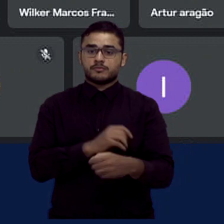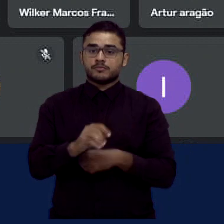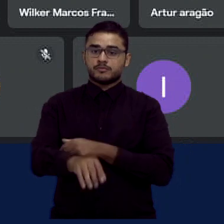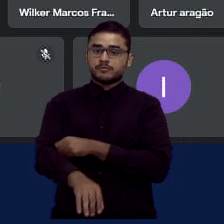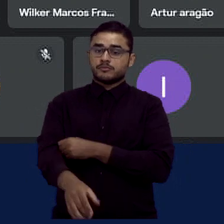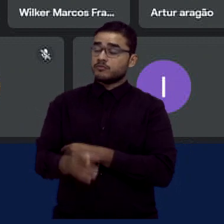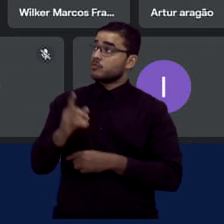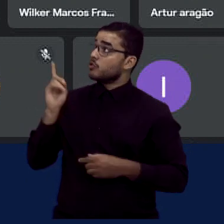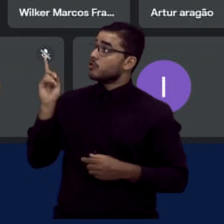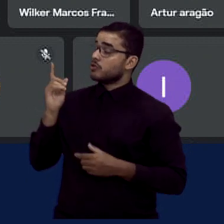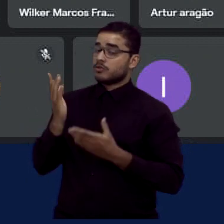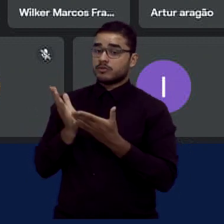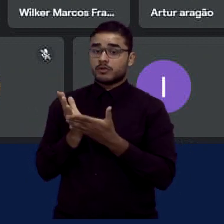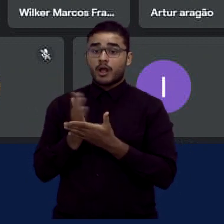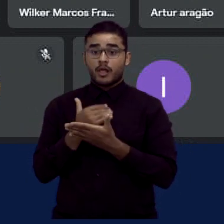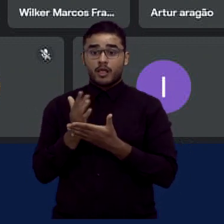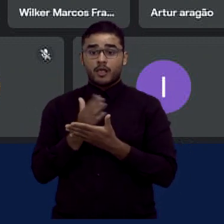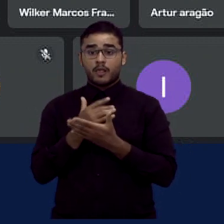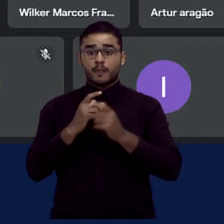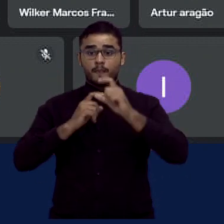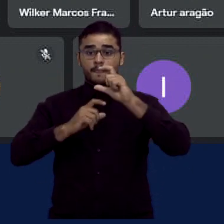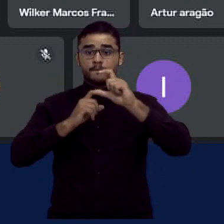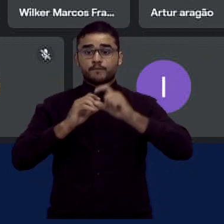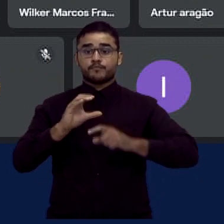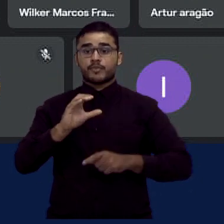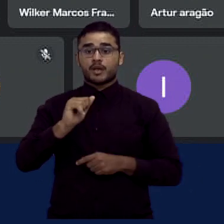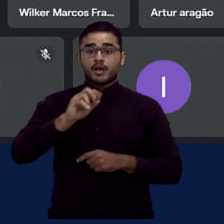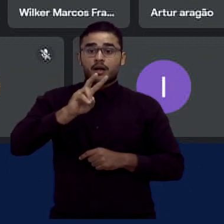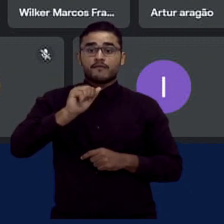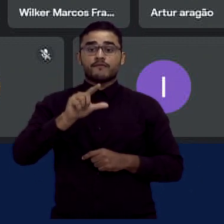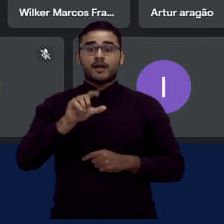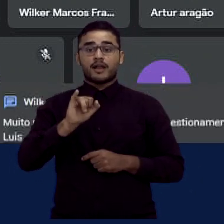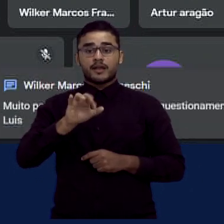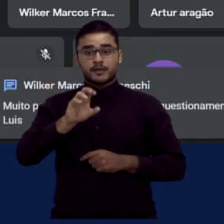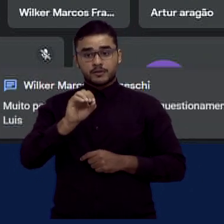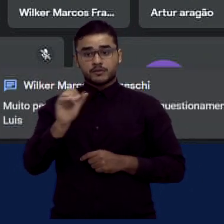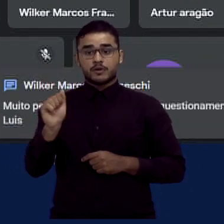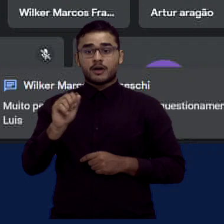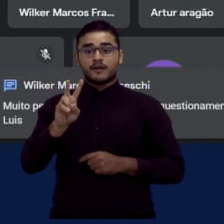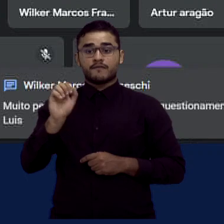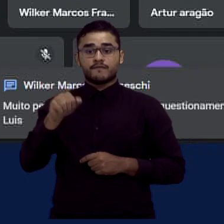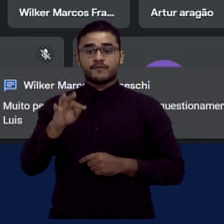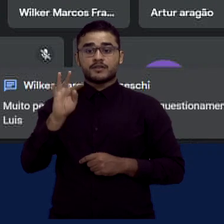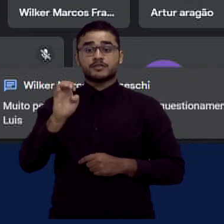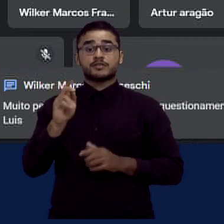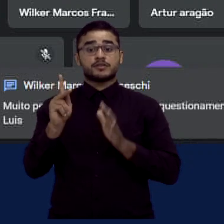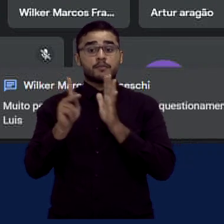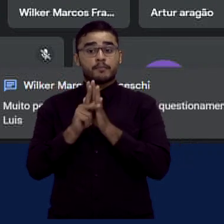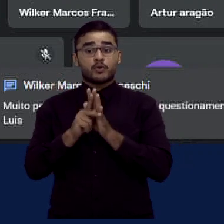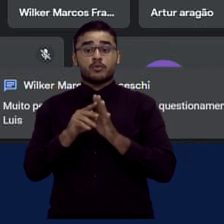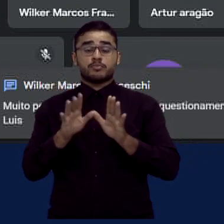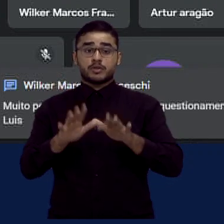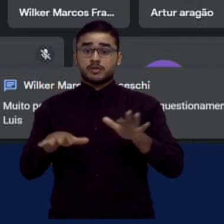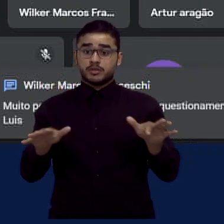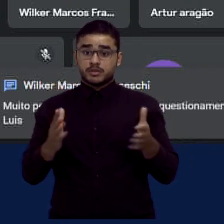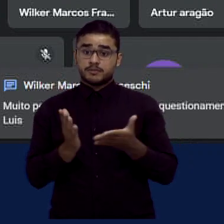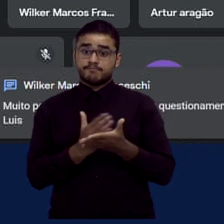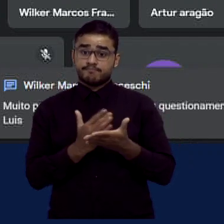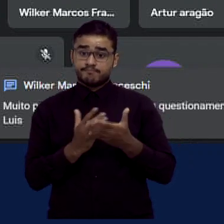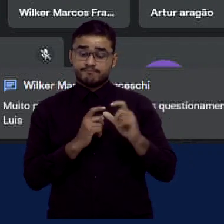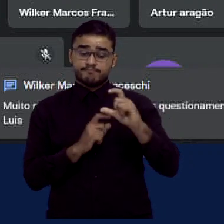Cavaleiro Avante, que é um quadrinho que eu fiz para crianças, ele é voltado para crianças. Então, ele